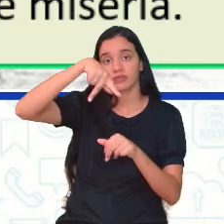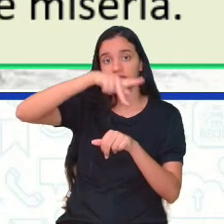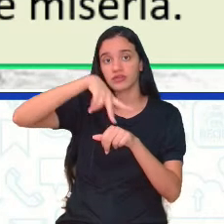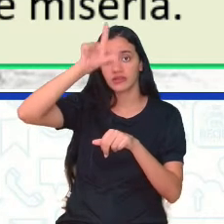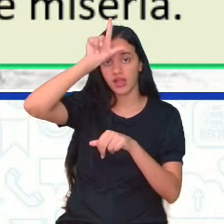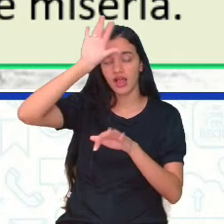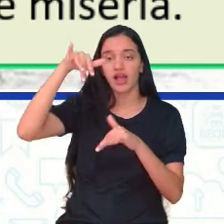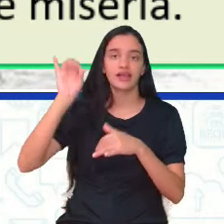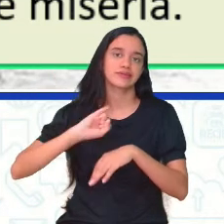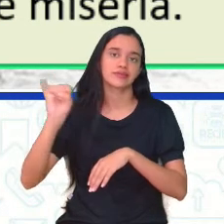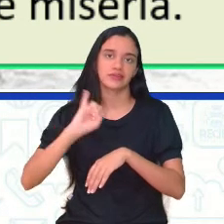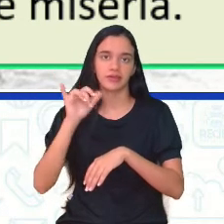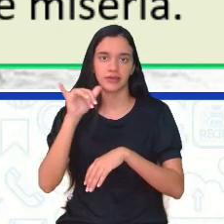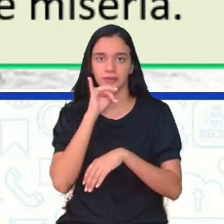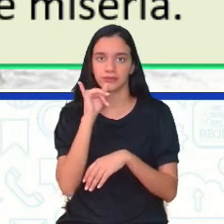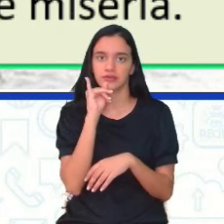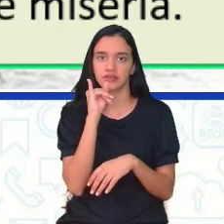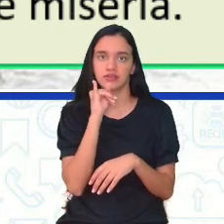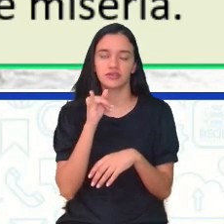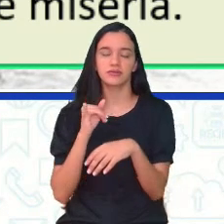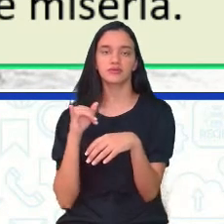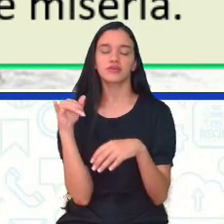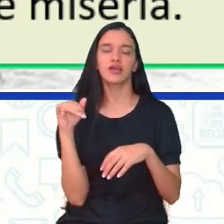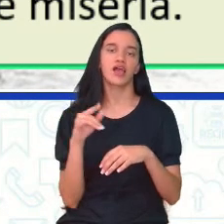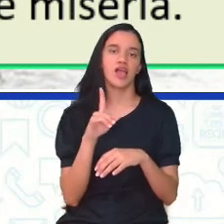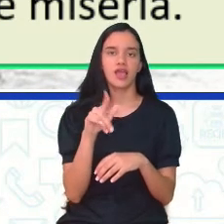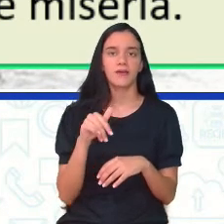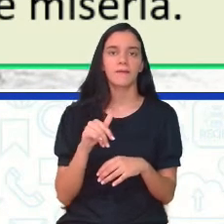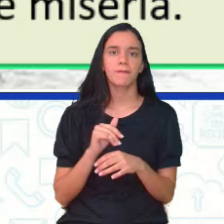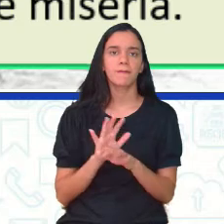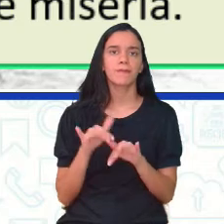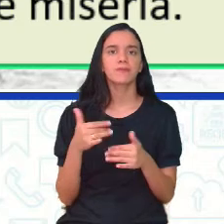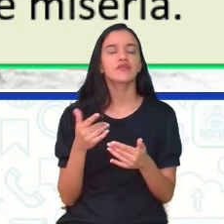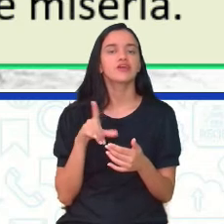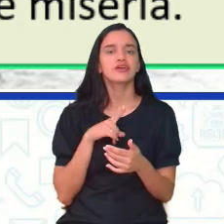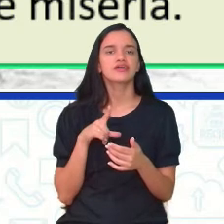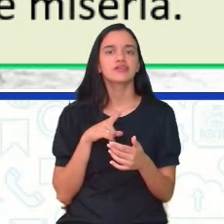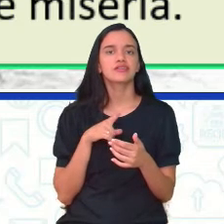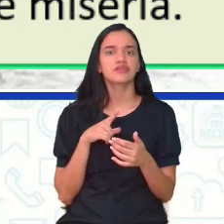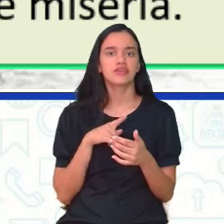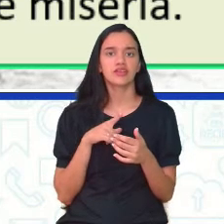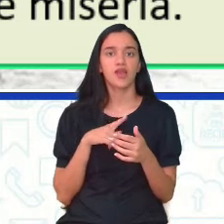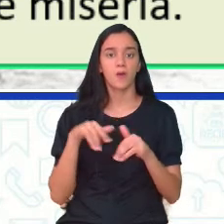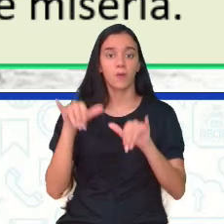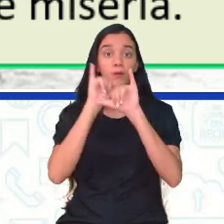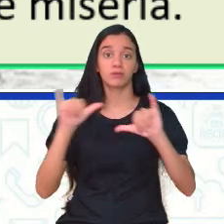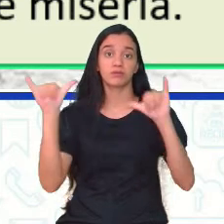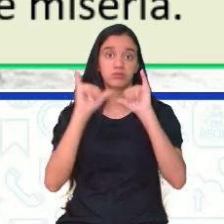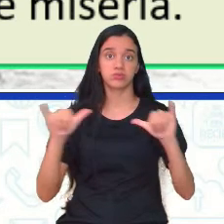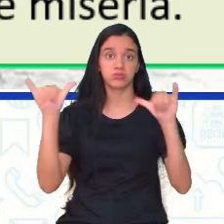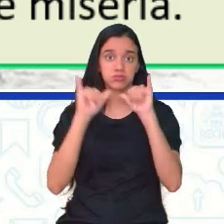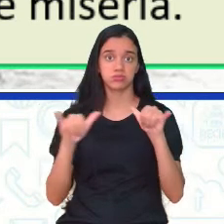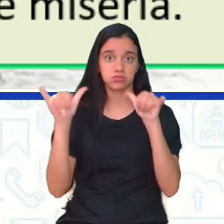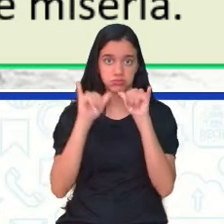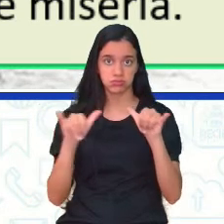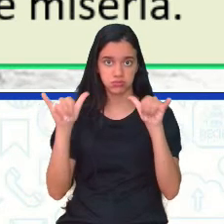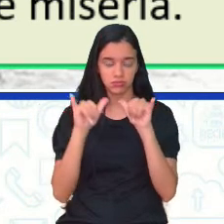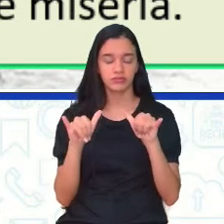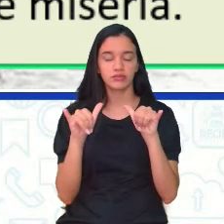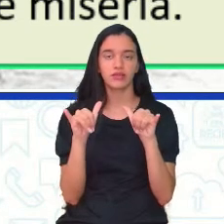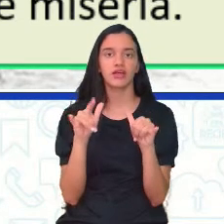a Itália, por exemplo, ela estabeleceu algumas campanhas, né, pro lado